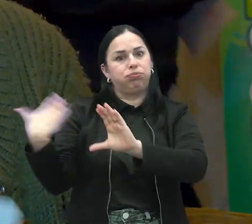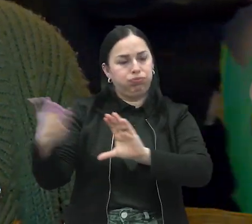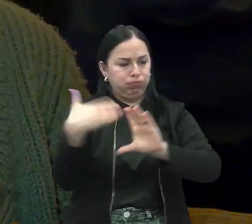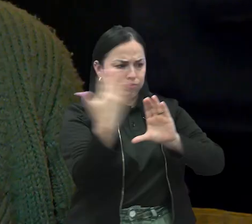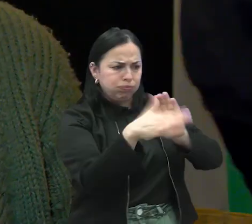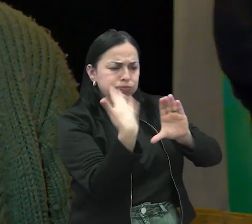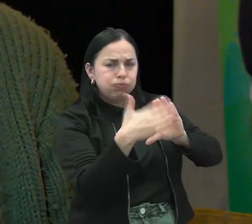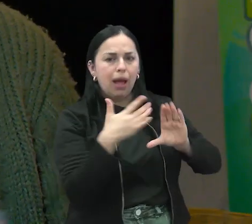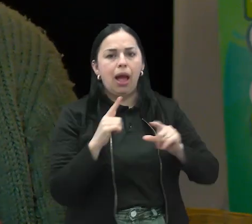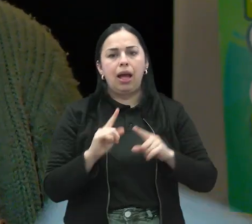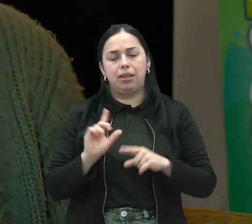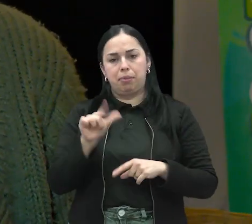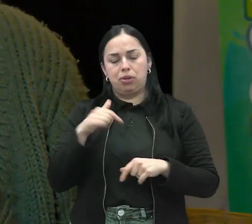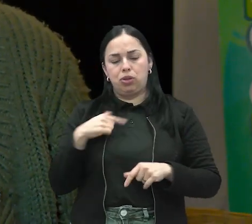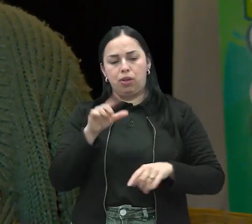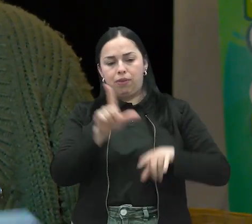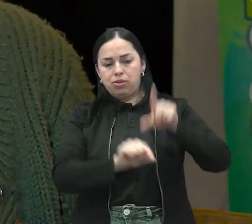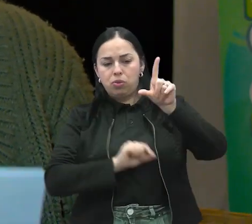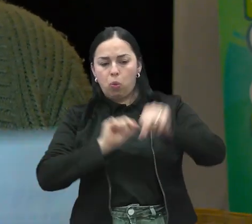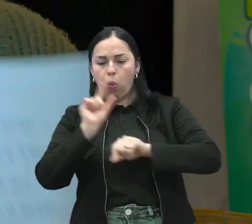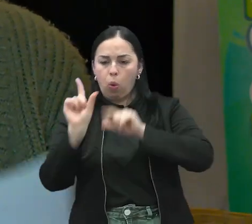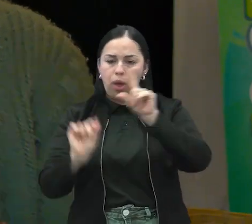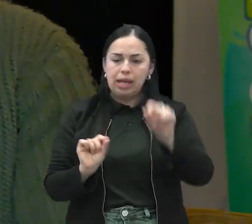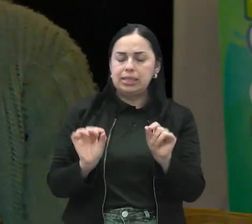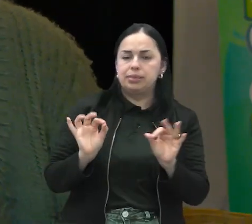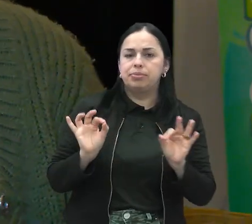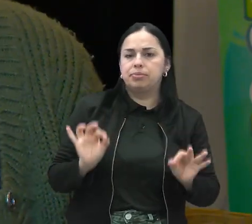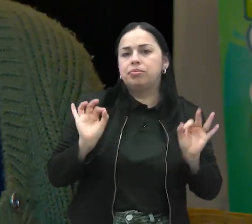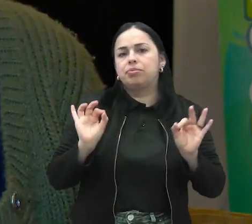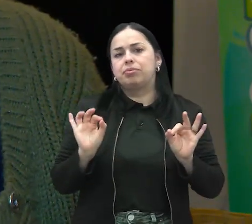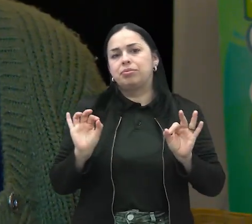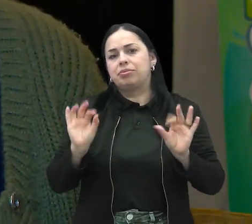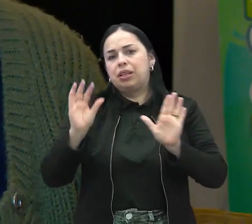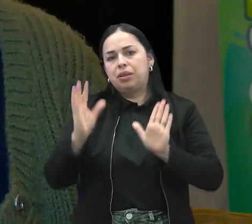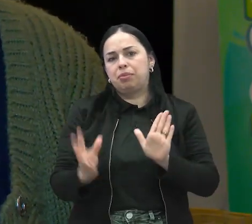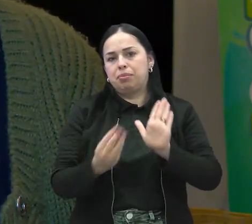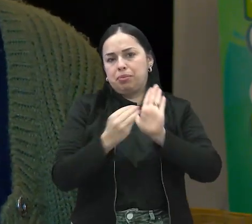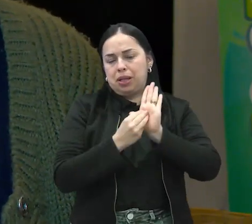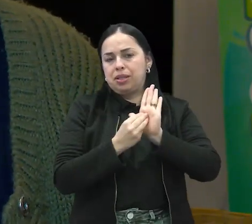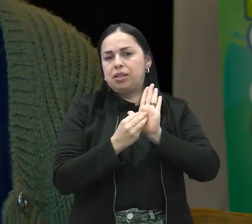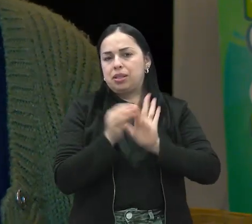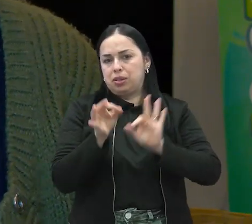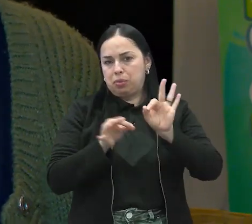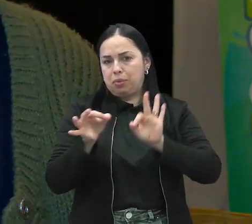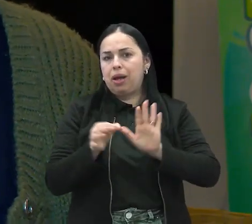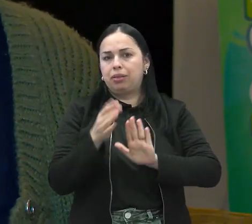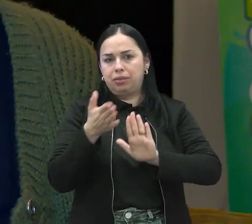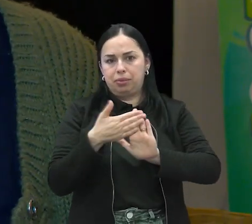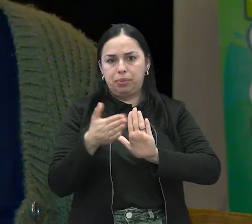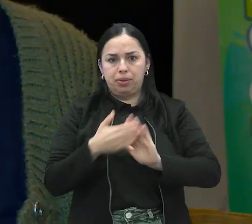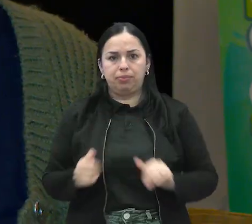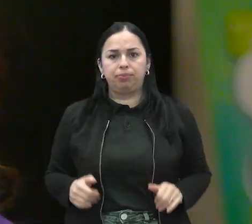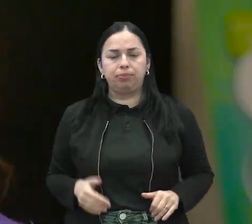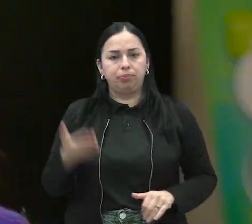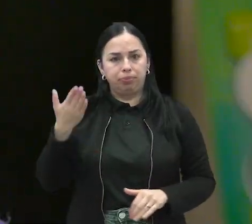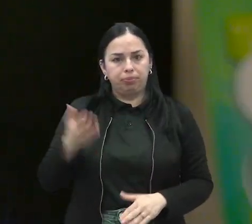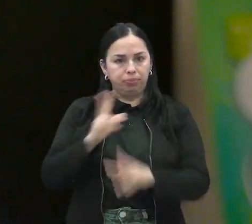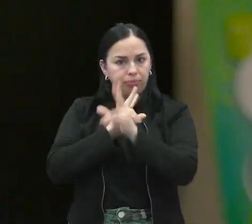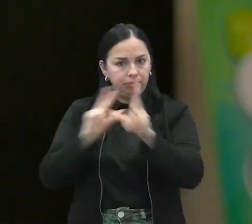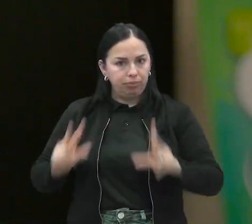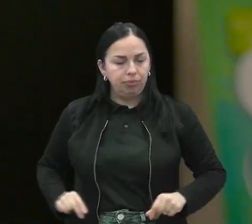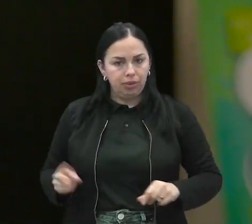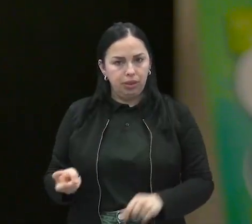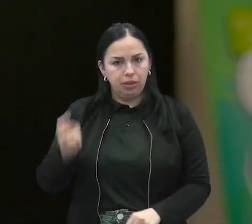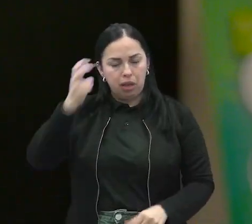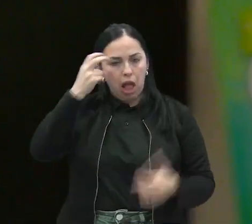acreditamos, e aí tem que se selecionar aquelas que realmente vão ser a condução do plano. Essa